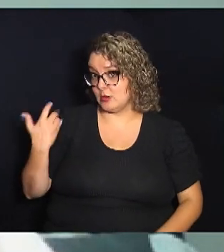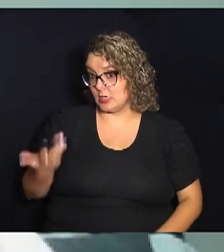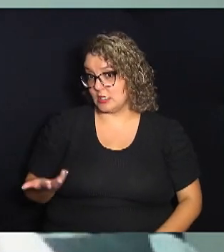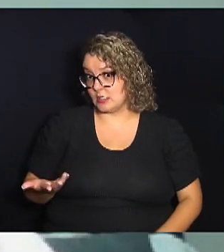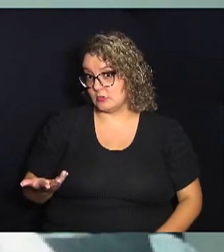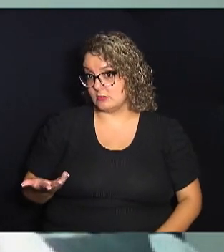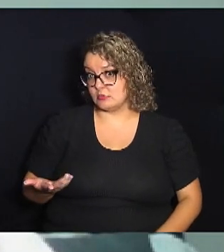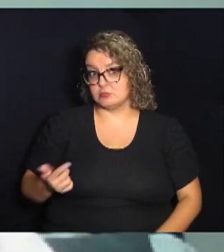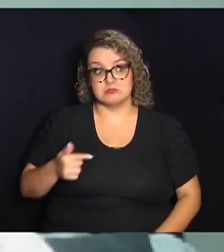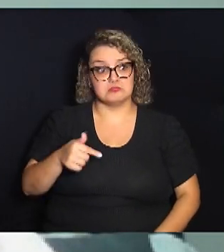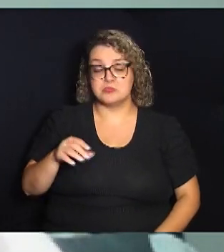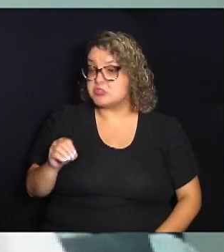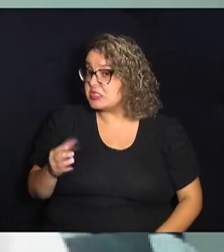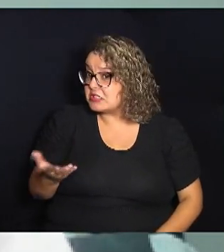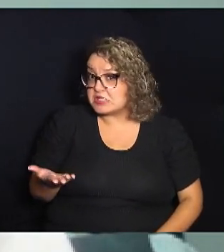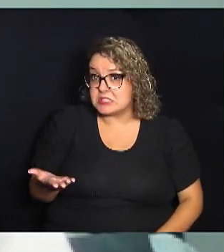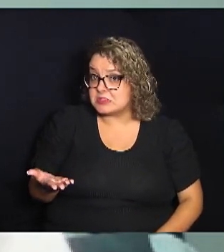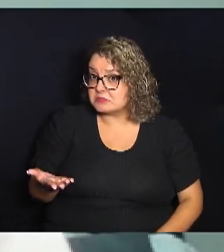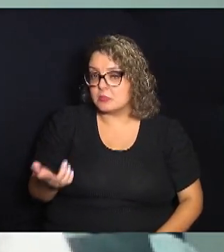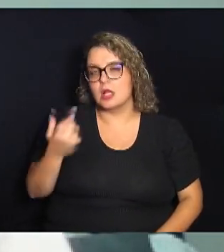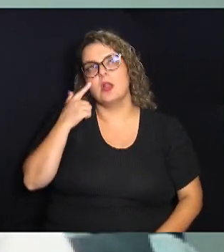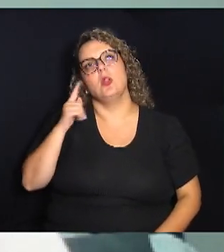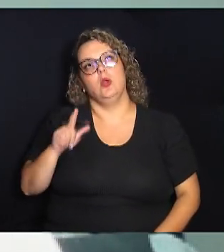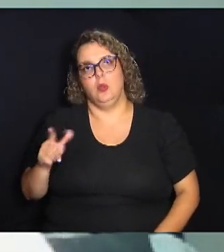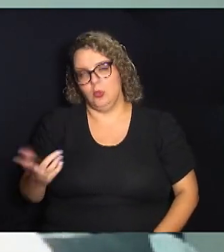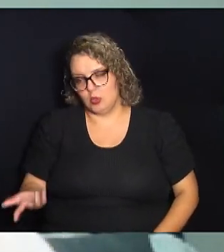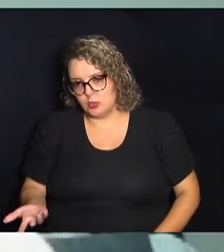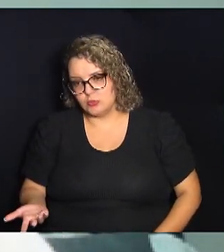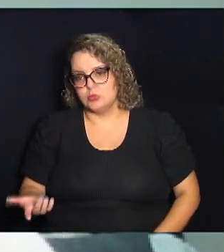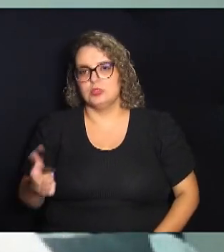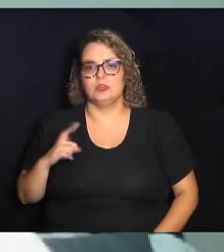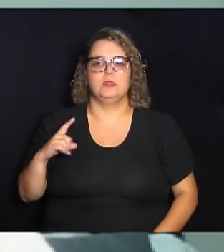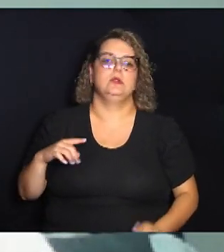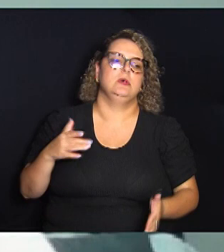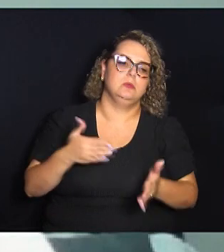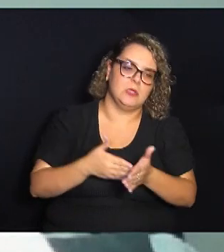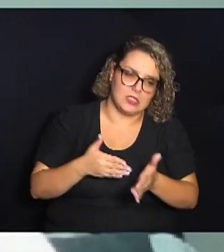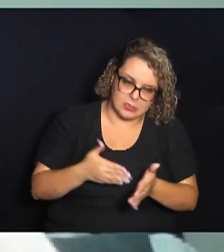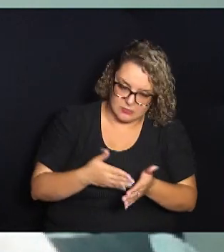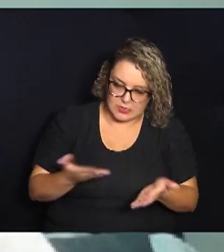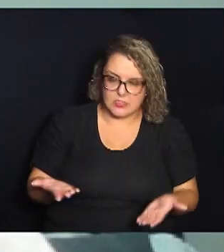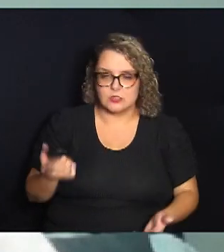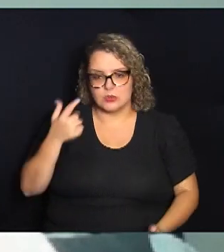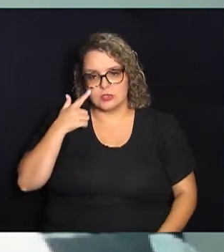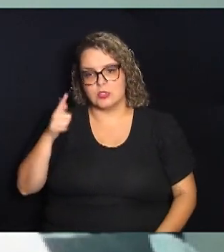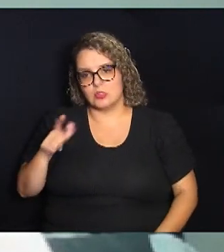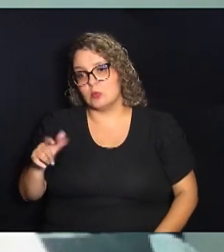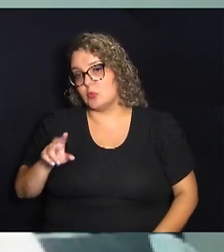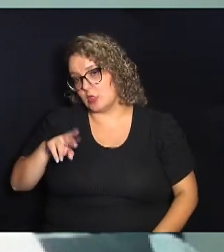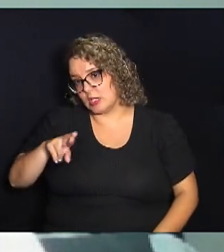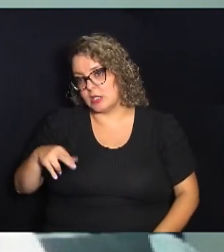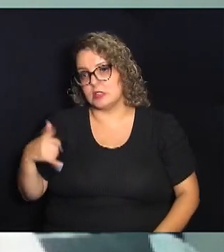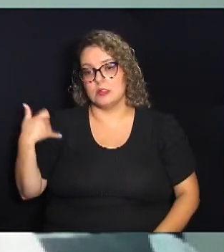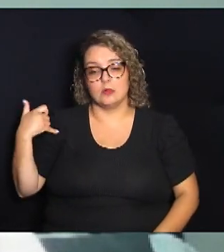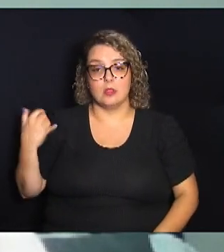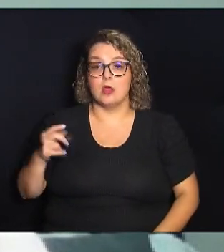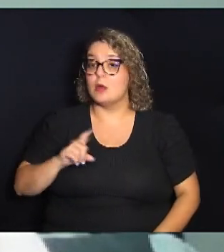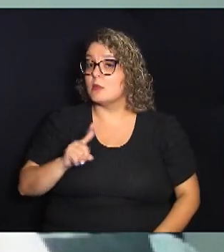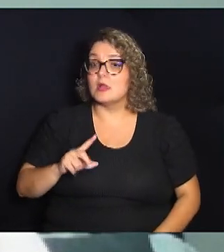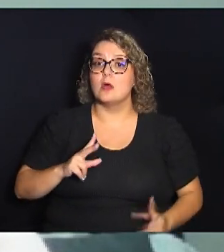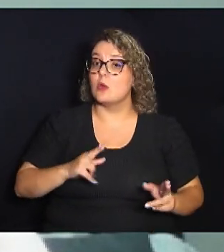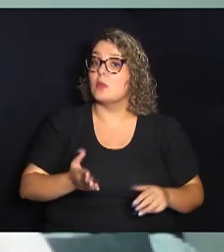aos 70. Lógico, com suas devidas limitações por conta da idade, mas não como era